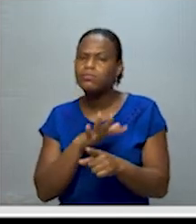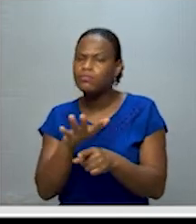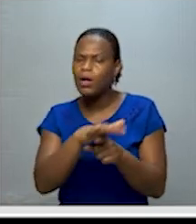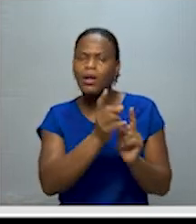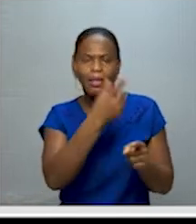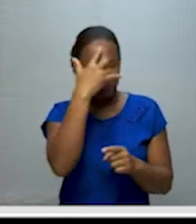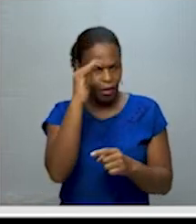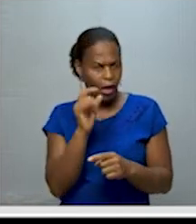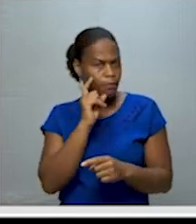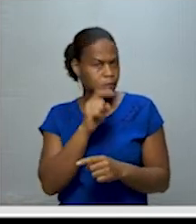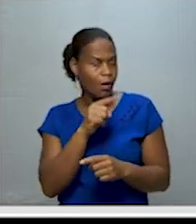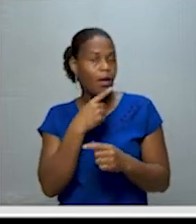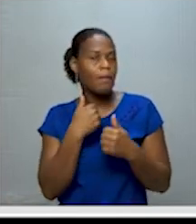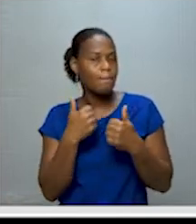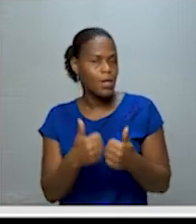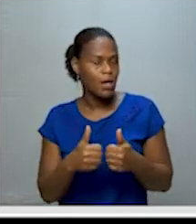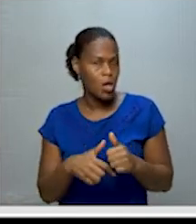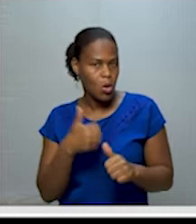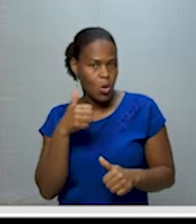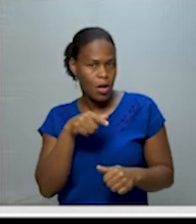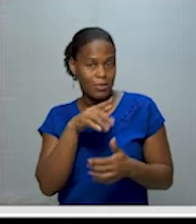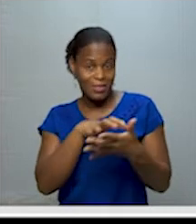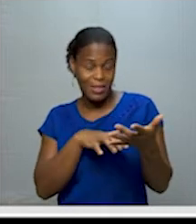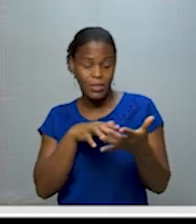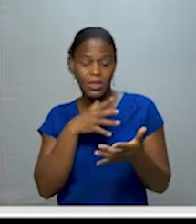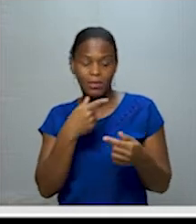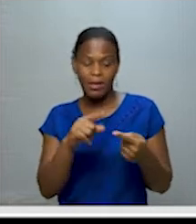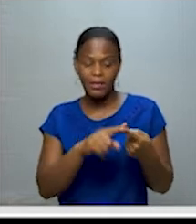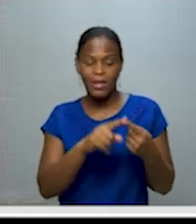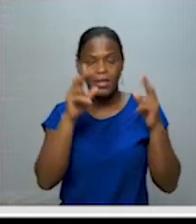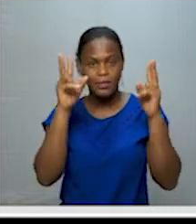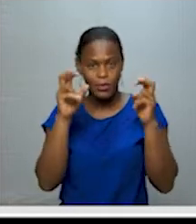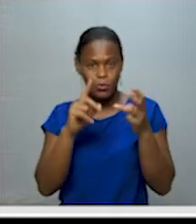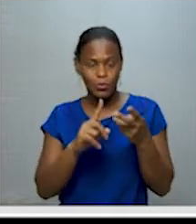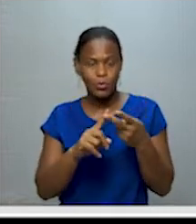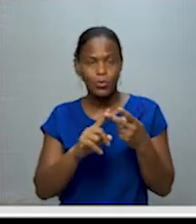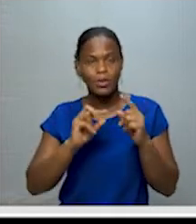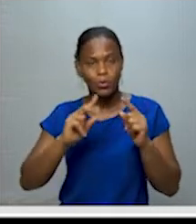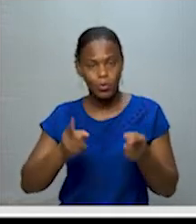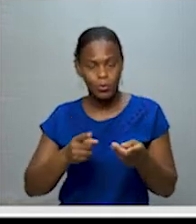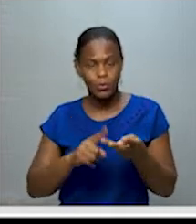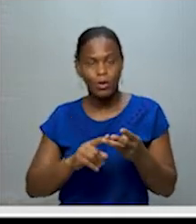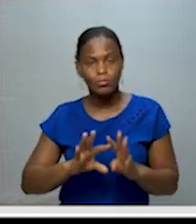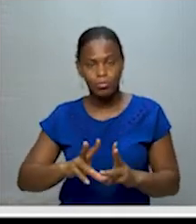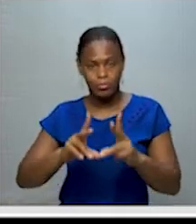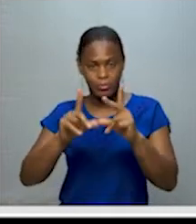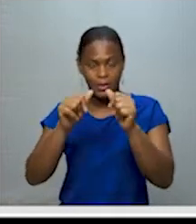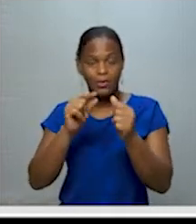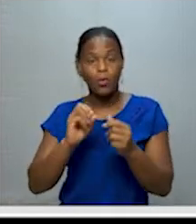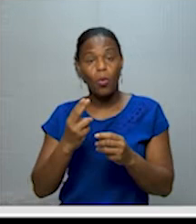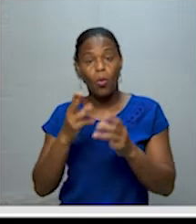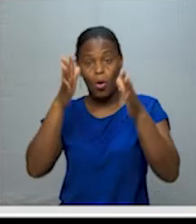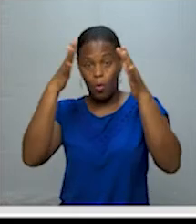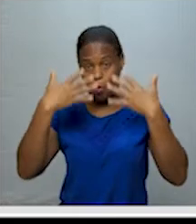de que a ideia defendida é correta. Este tipo de texto é composto por título, introdução, desenvolvimento